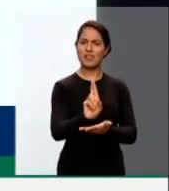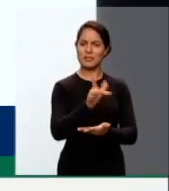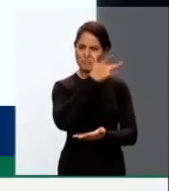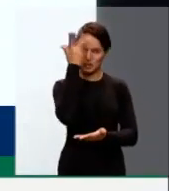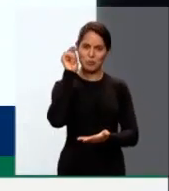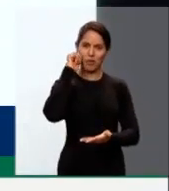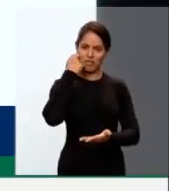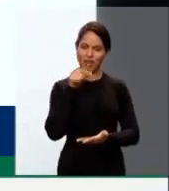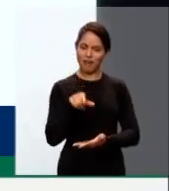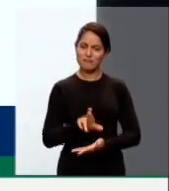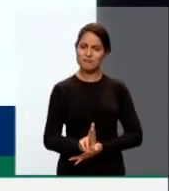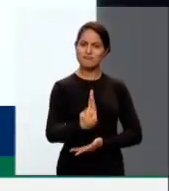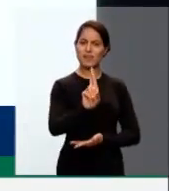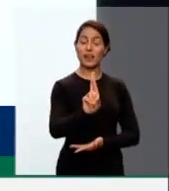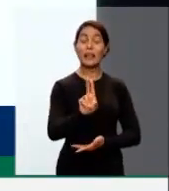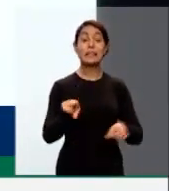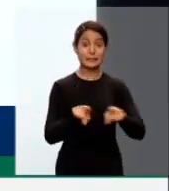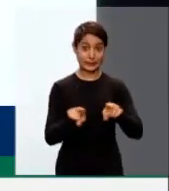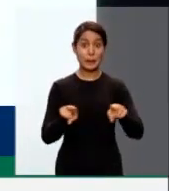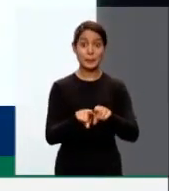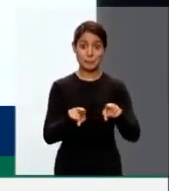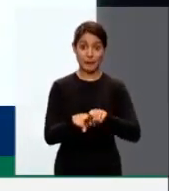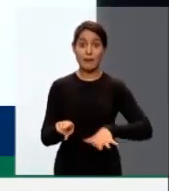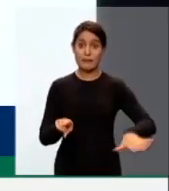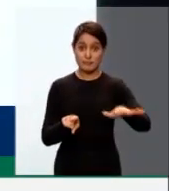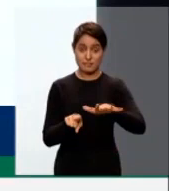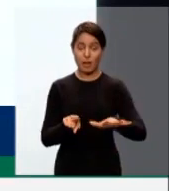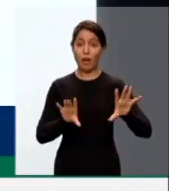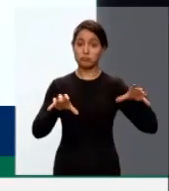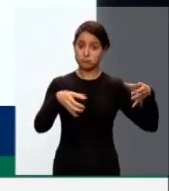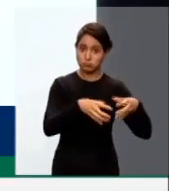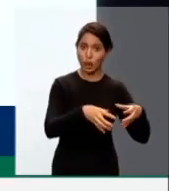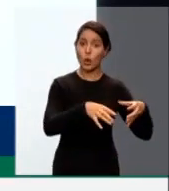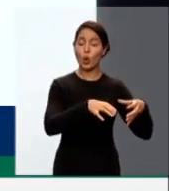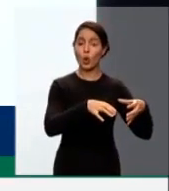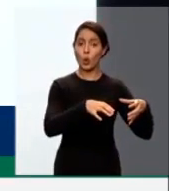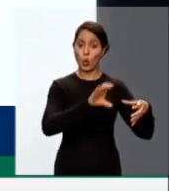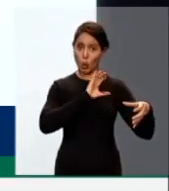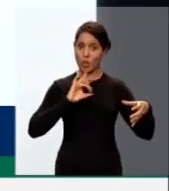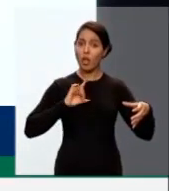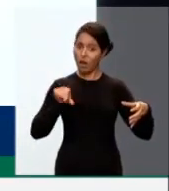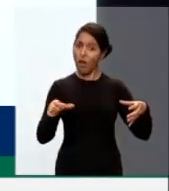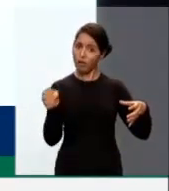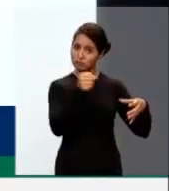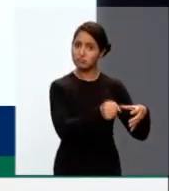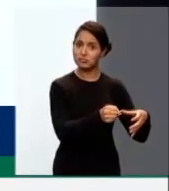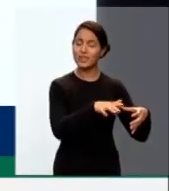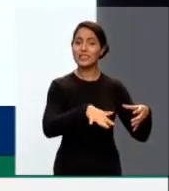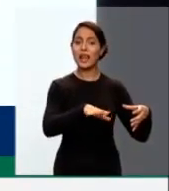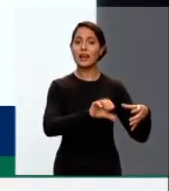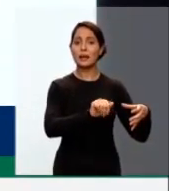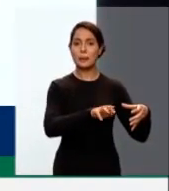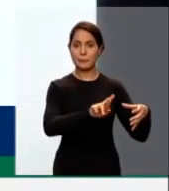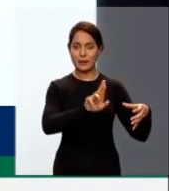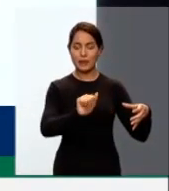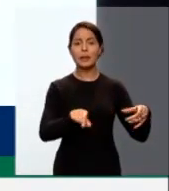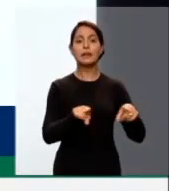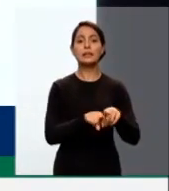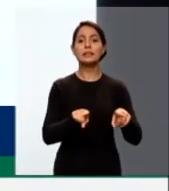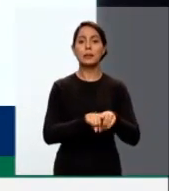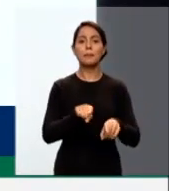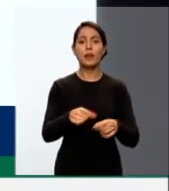também coordenadora da Câmara Técnica de Atenção Básica e coordenadora adjunta da Comissão Intersetorial de